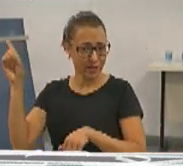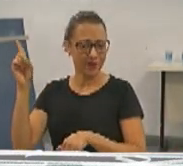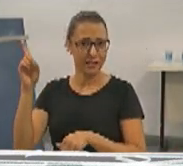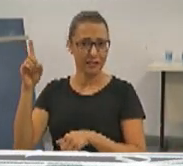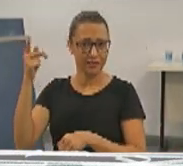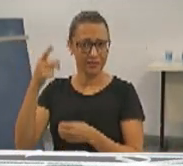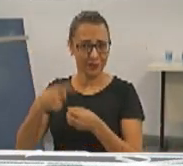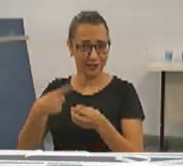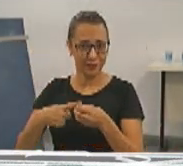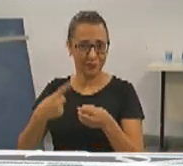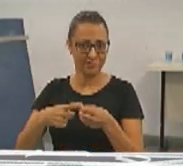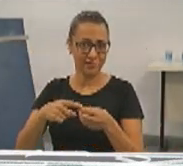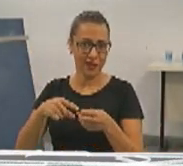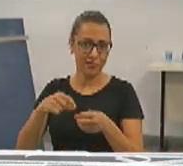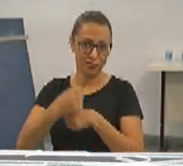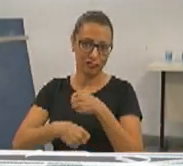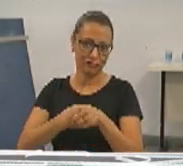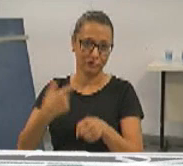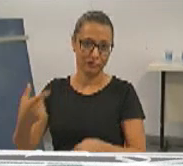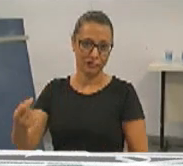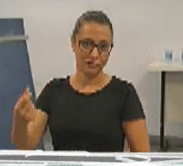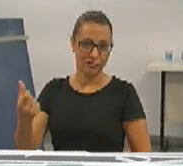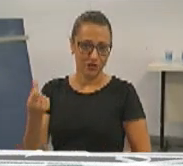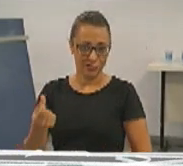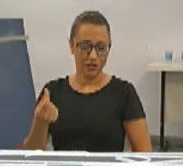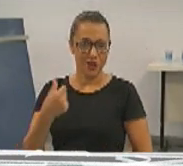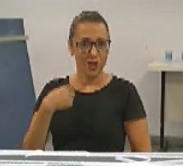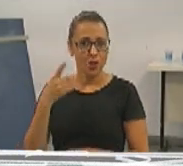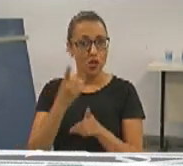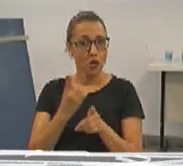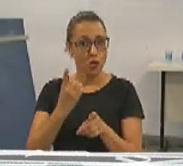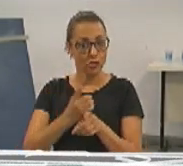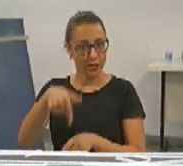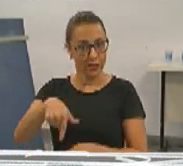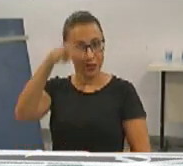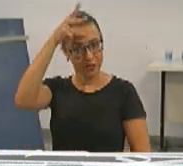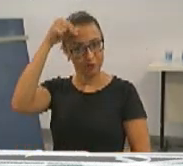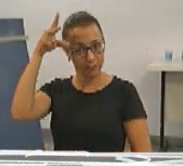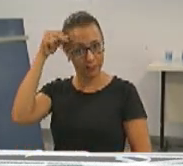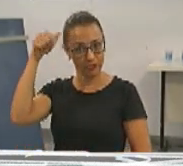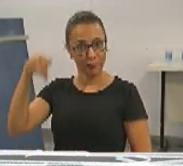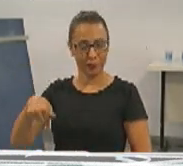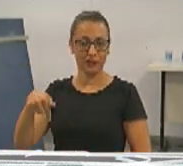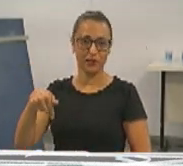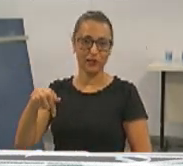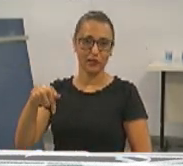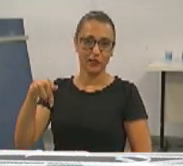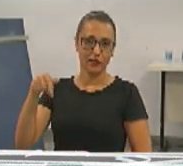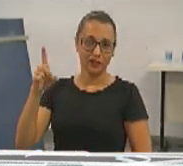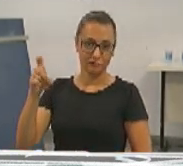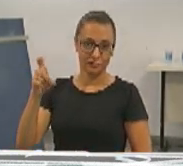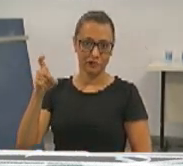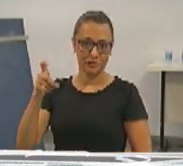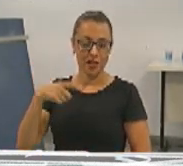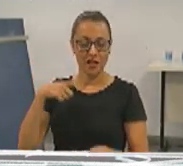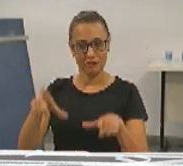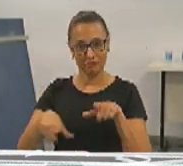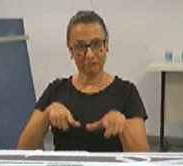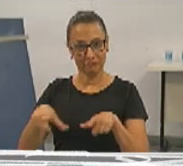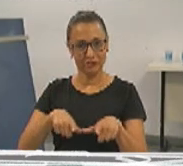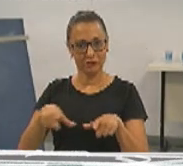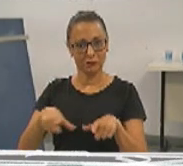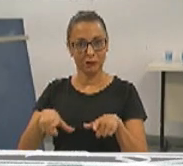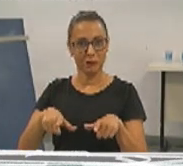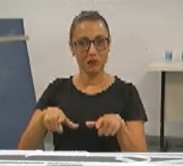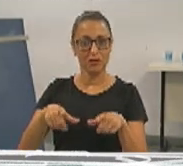de 2006, eu acabei encontrando um estágio aqui na Prefeitura de Dourados. Trabalhei aqui no setor de